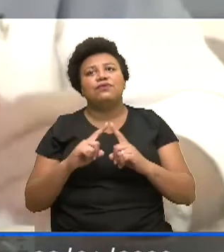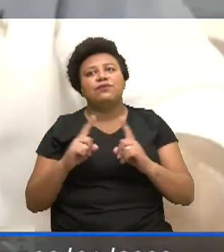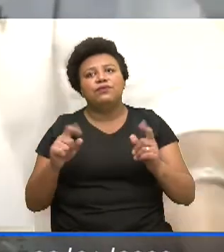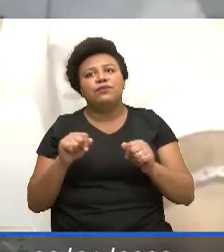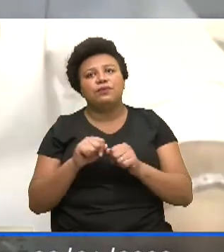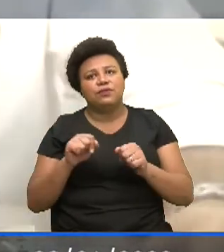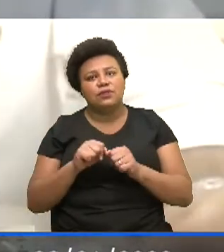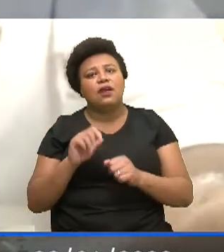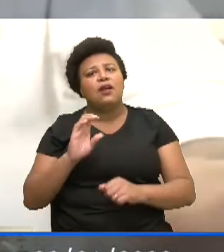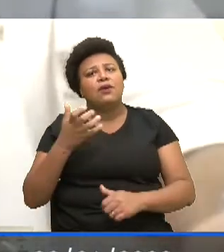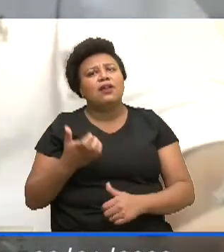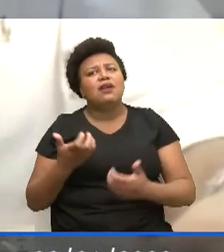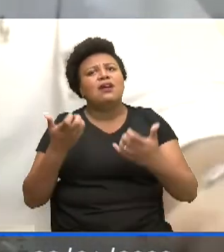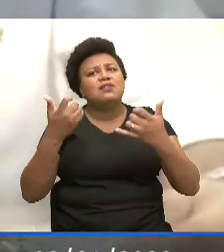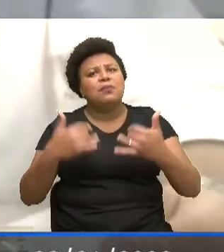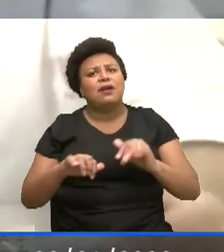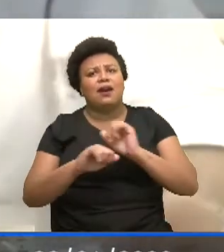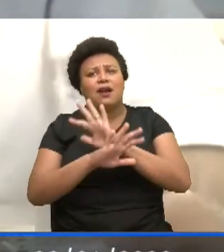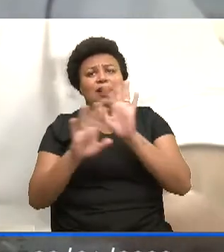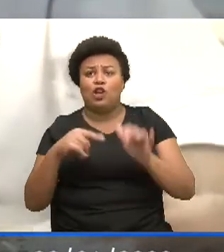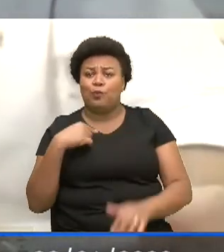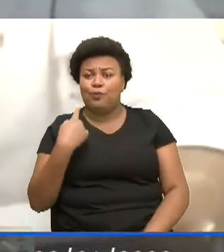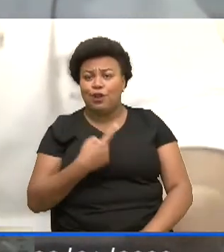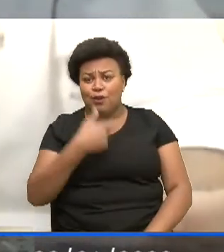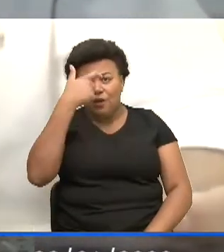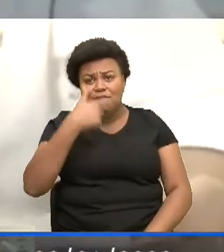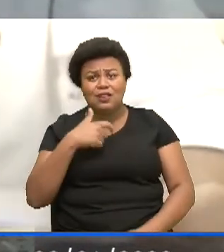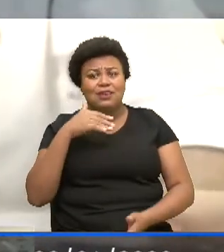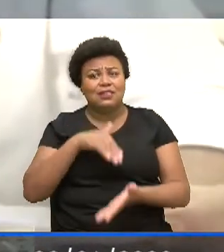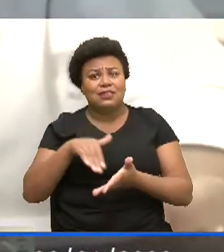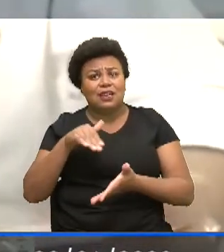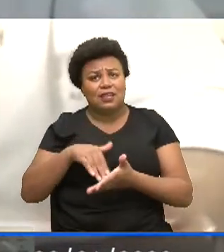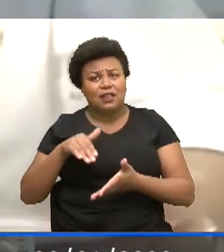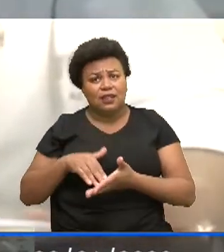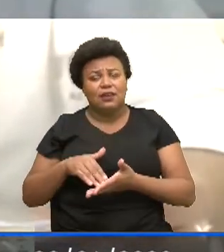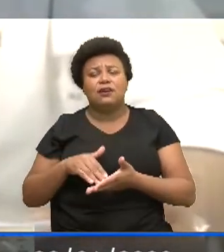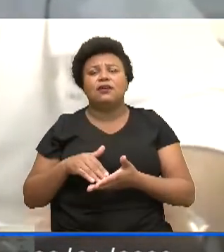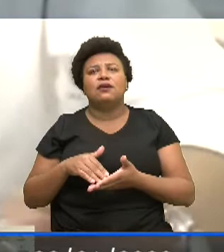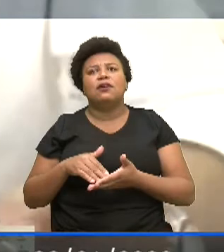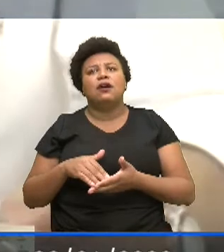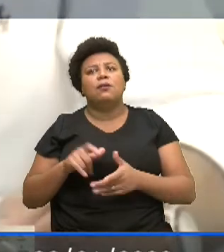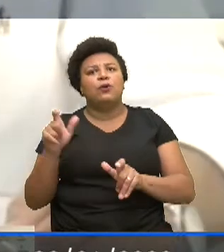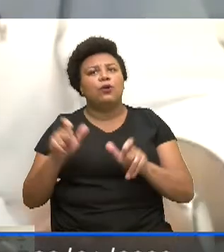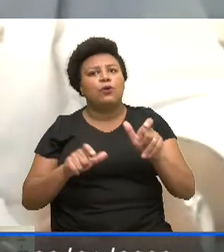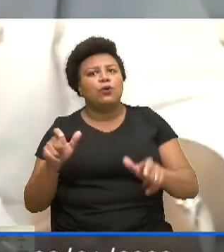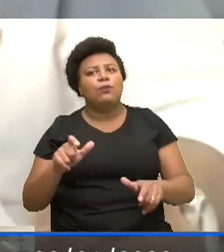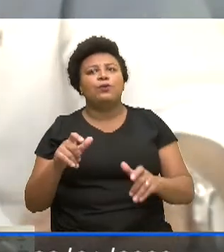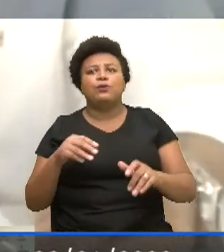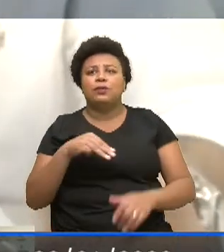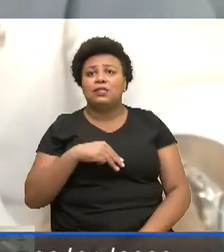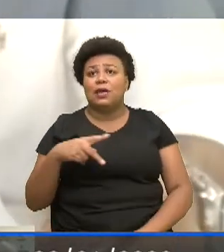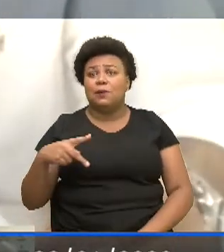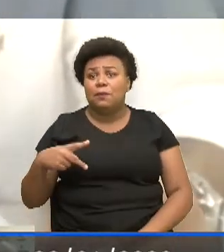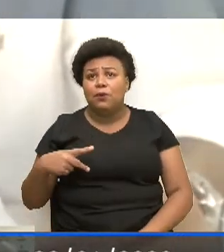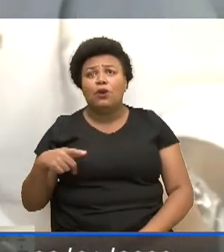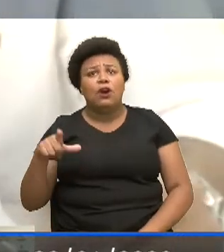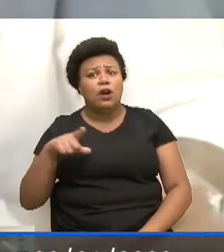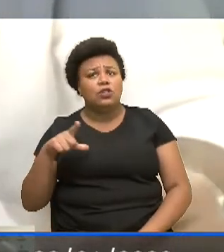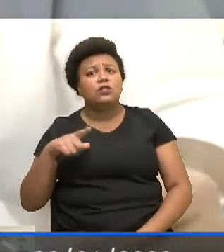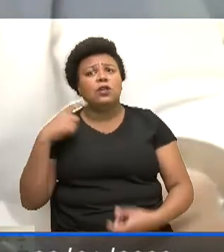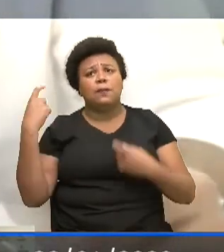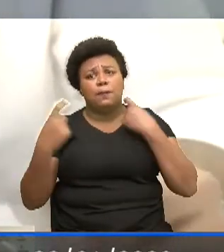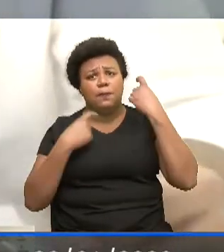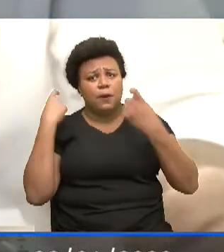queria deixar claro que, para nós aqui da Secretaria, para o pessoal do Ministério Público, a gente tem uma grande